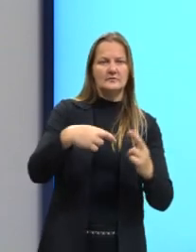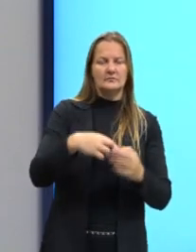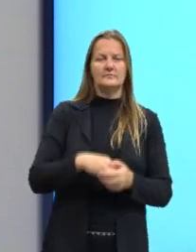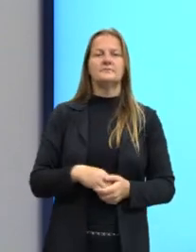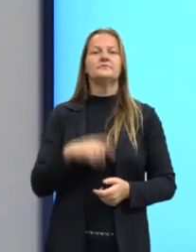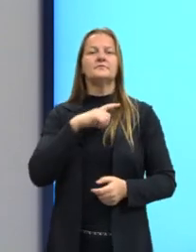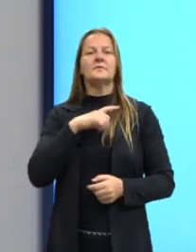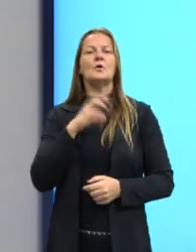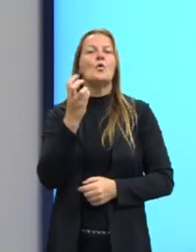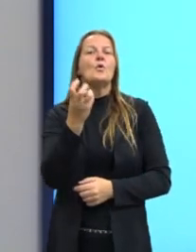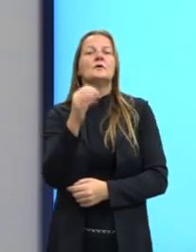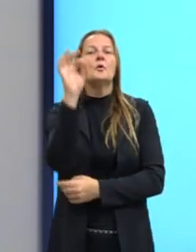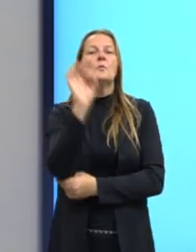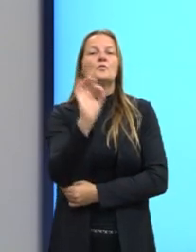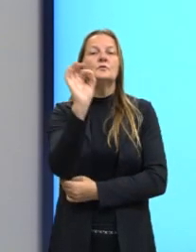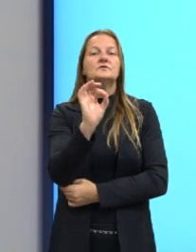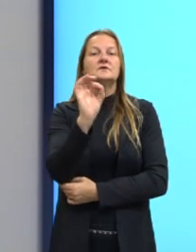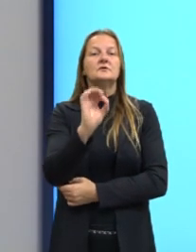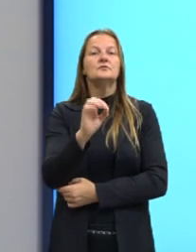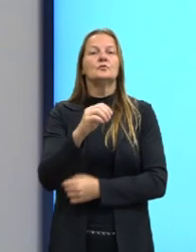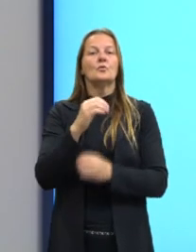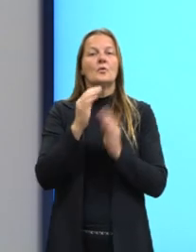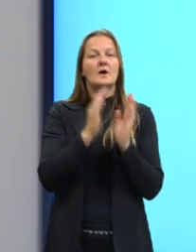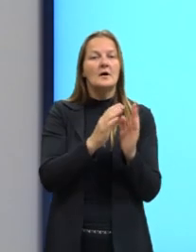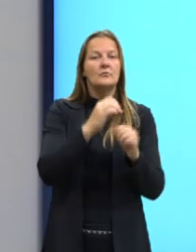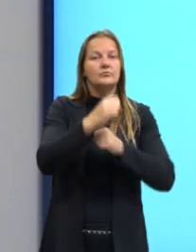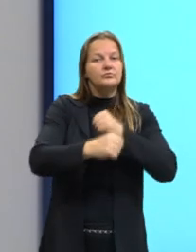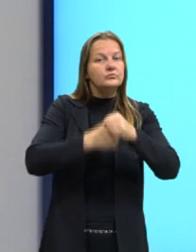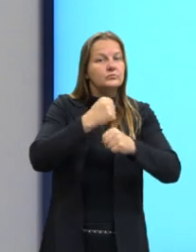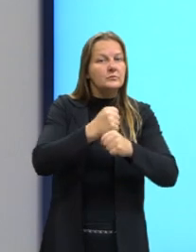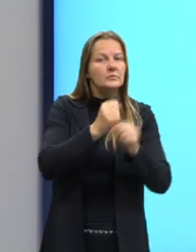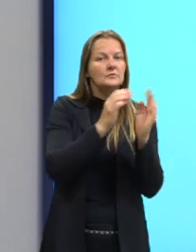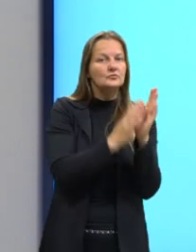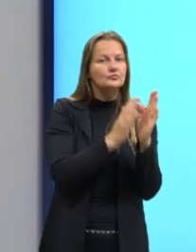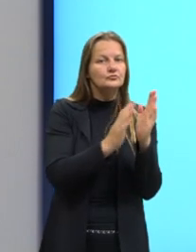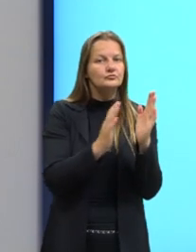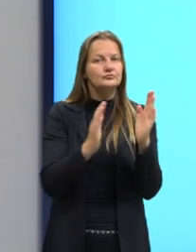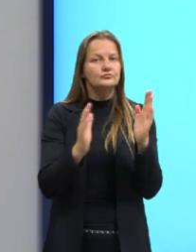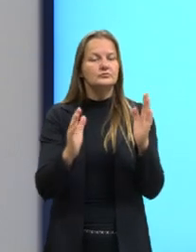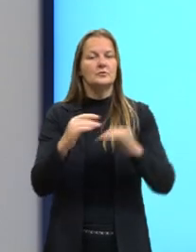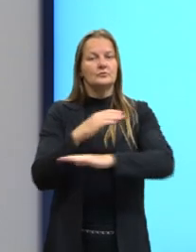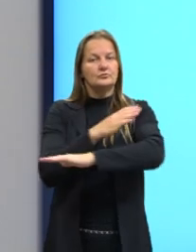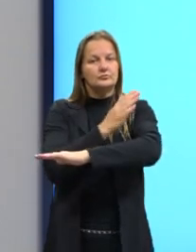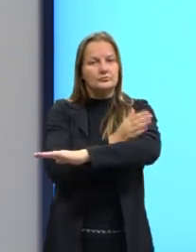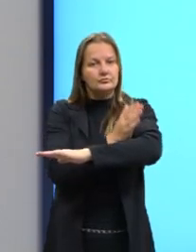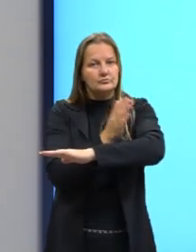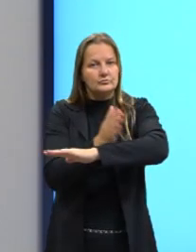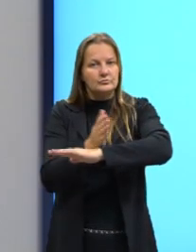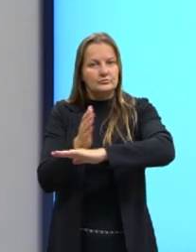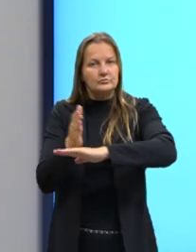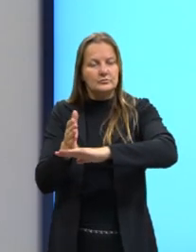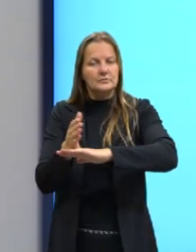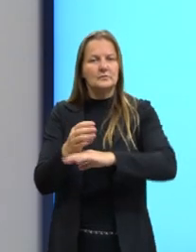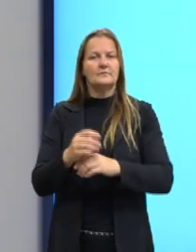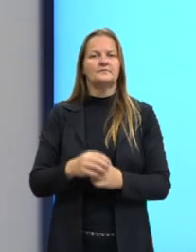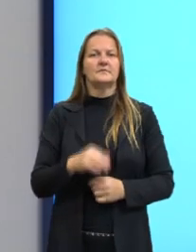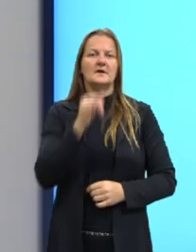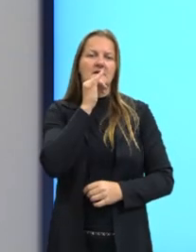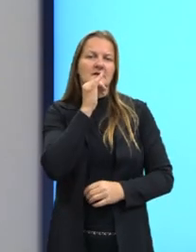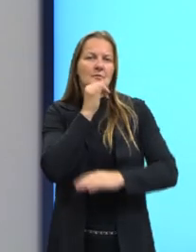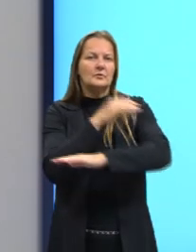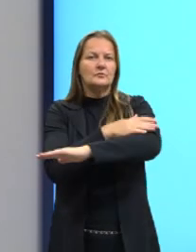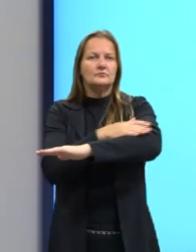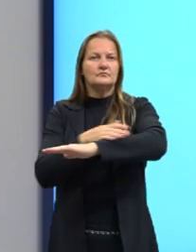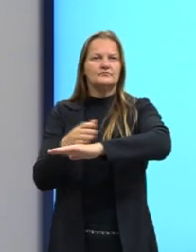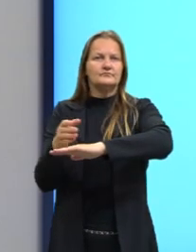cento ao a taxa percentual para cada ano ou em relação para cada algum ano que a gente pode se referir vamos pegar